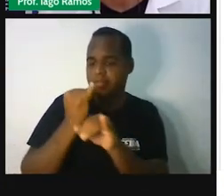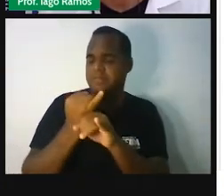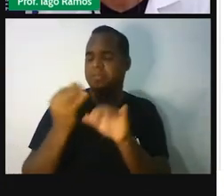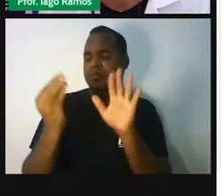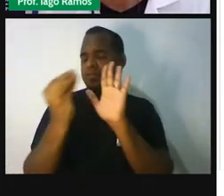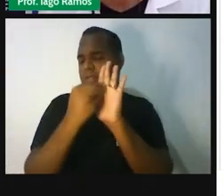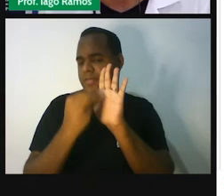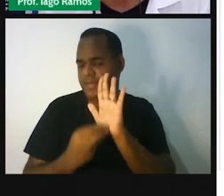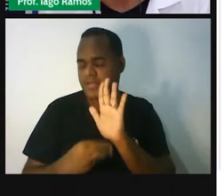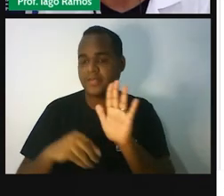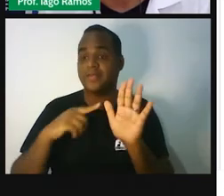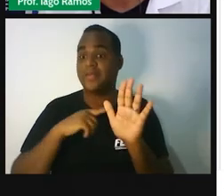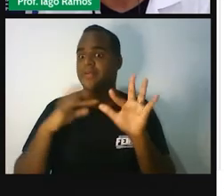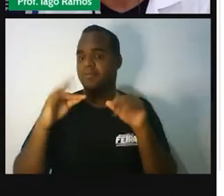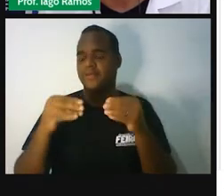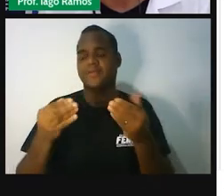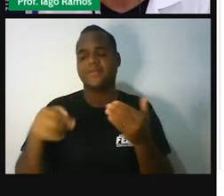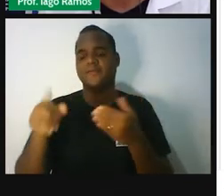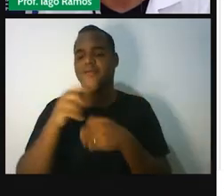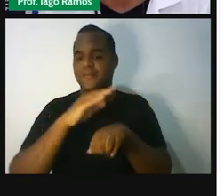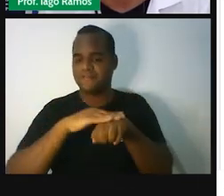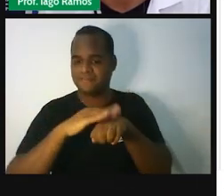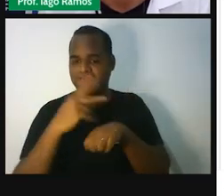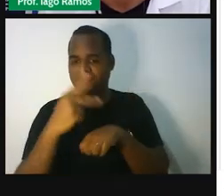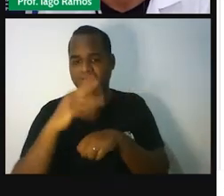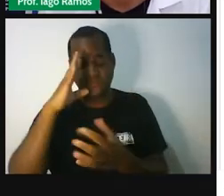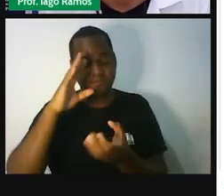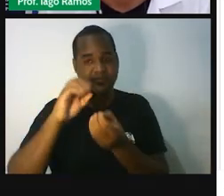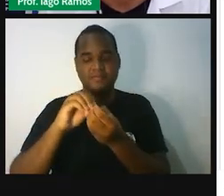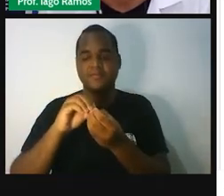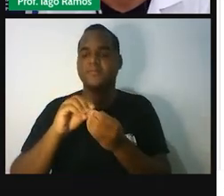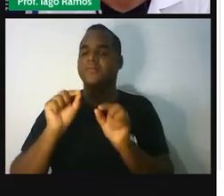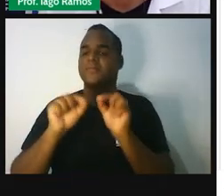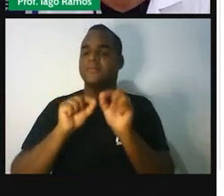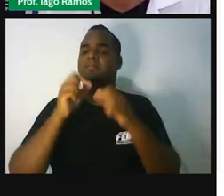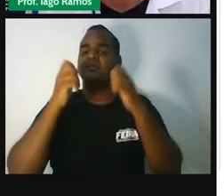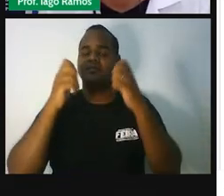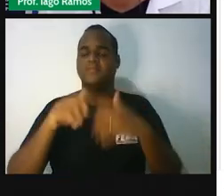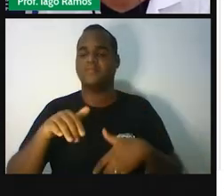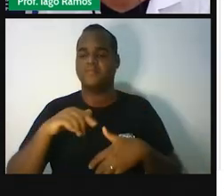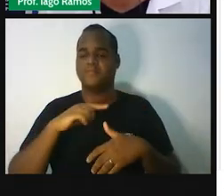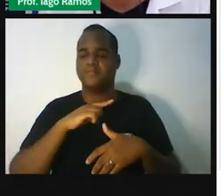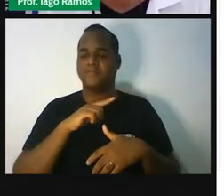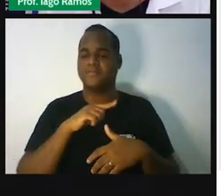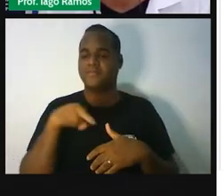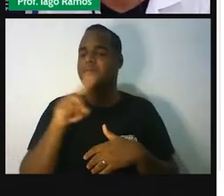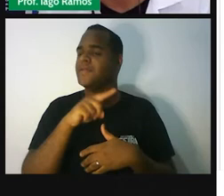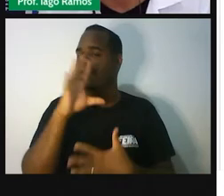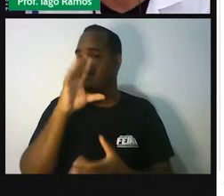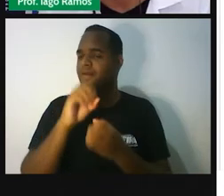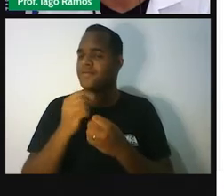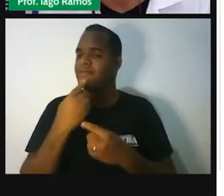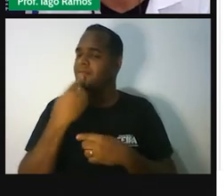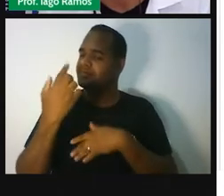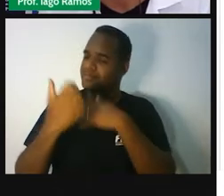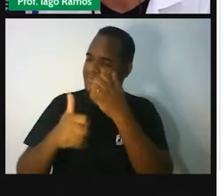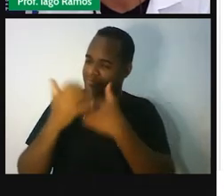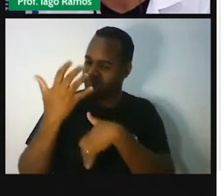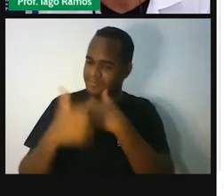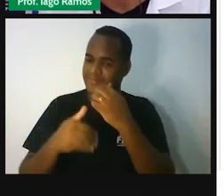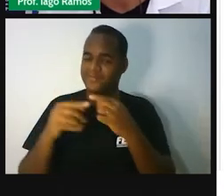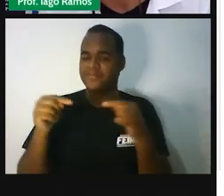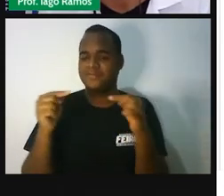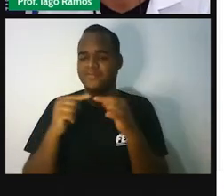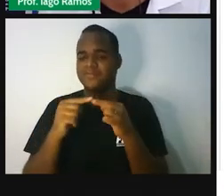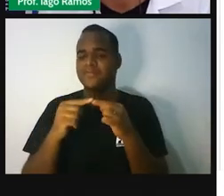enfim. Mas você vai entender do que é que eu estou falando agorinha. Olha